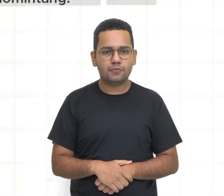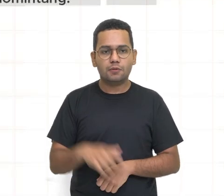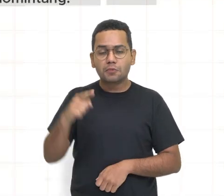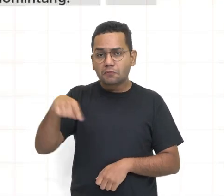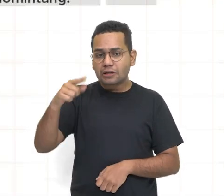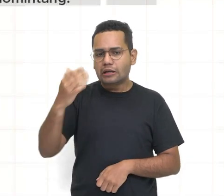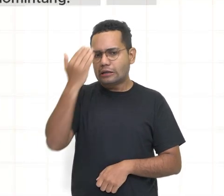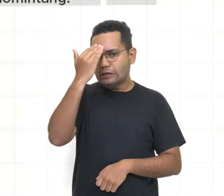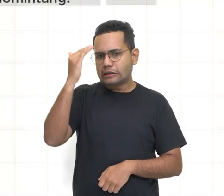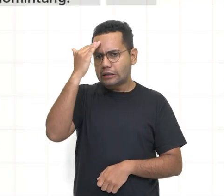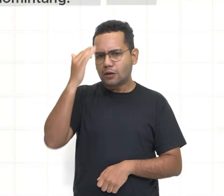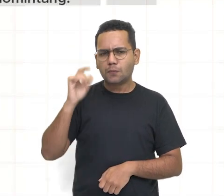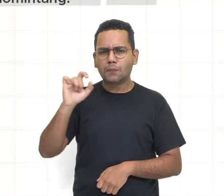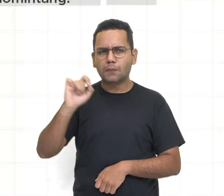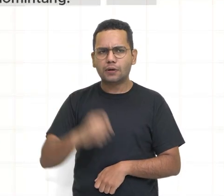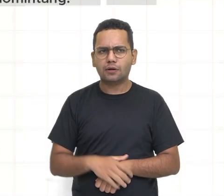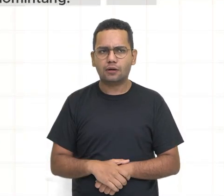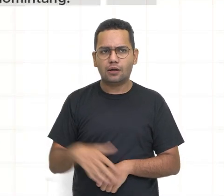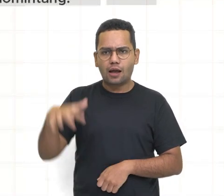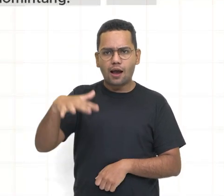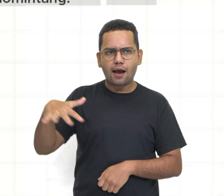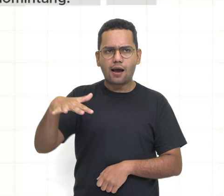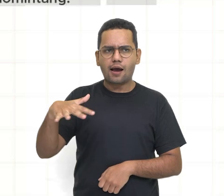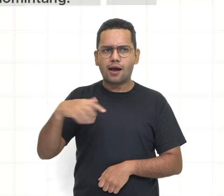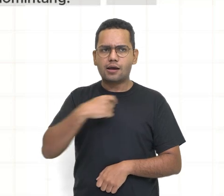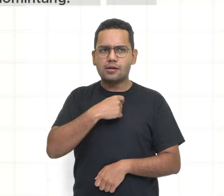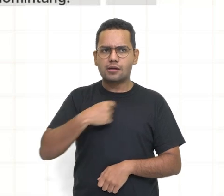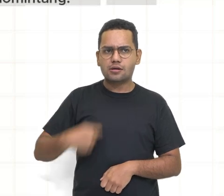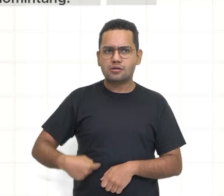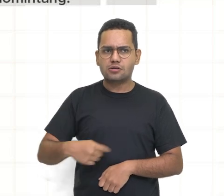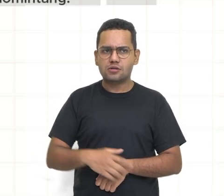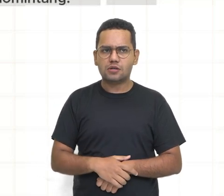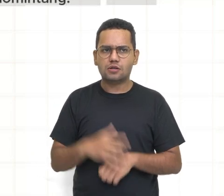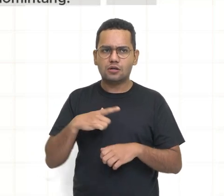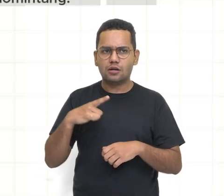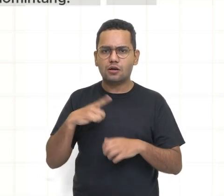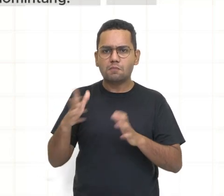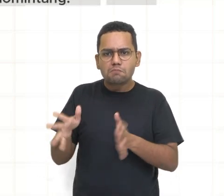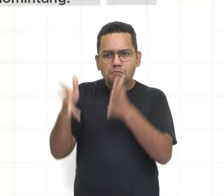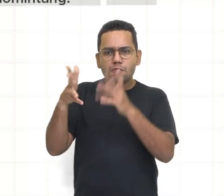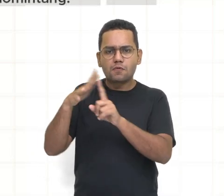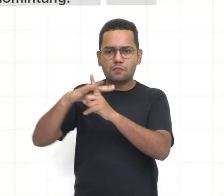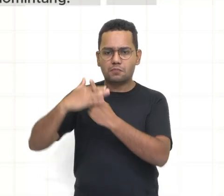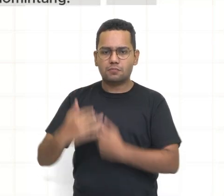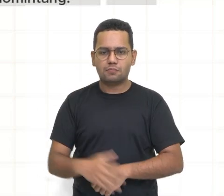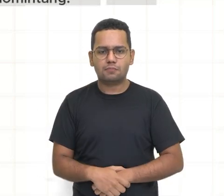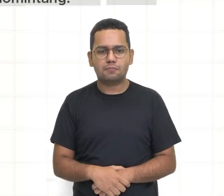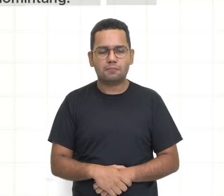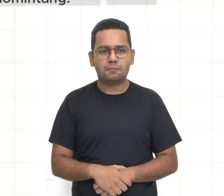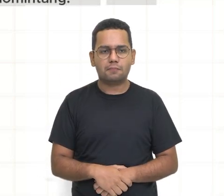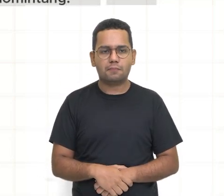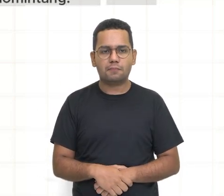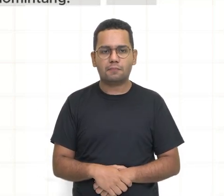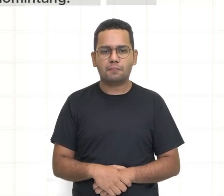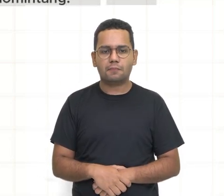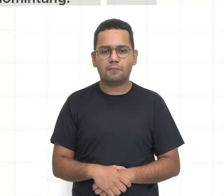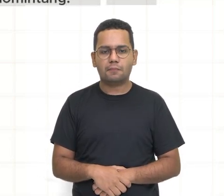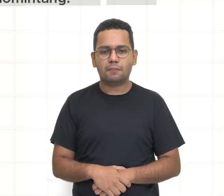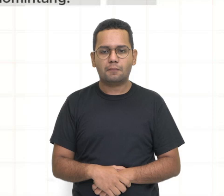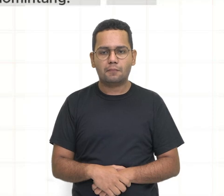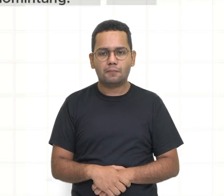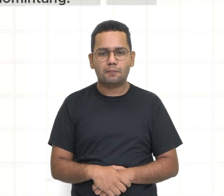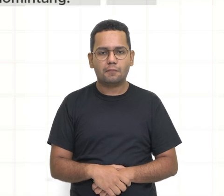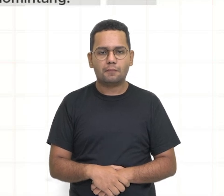gente entender a Rússia a partir de 49, a partir da Revolução que colocou os socialistas no poder, tá, gente? Se